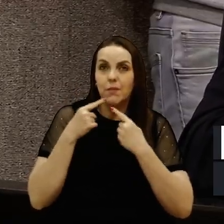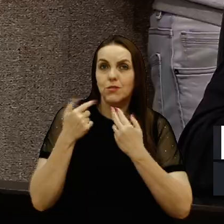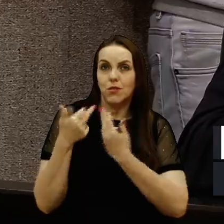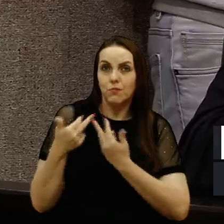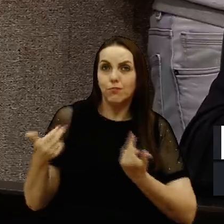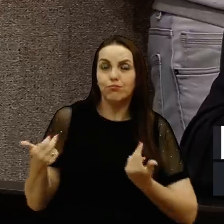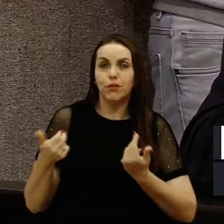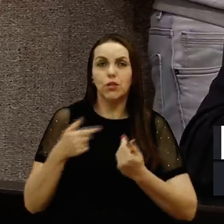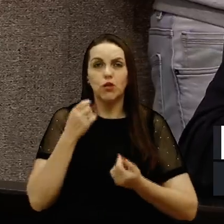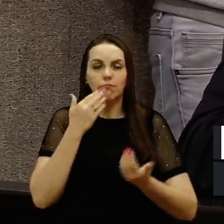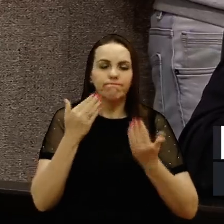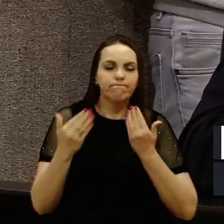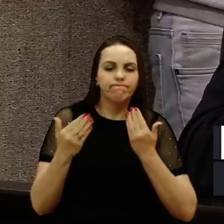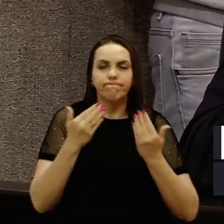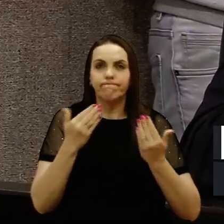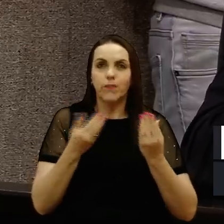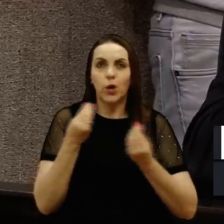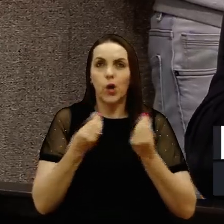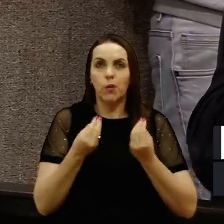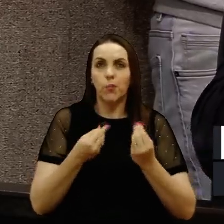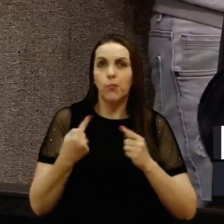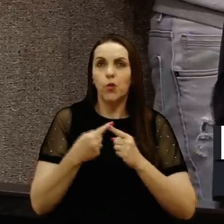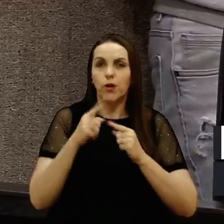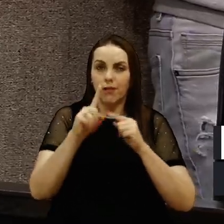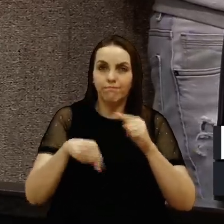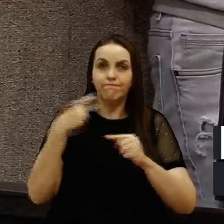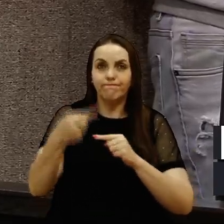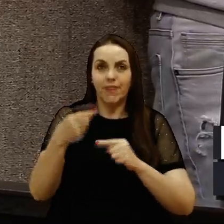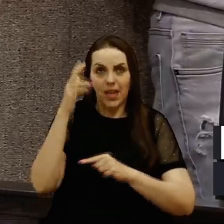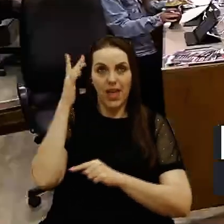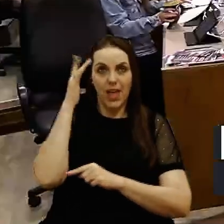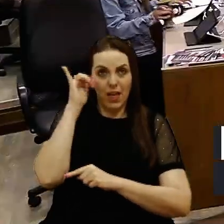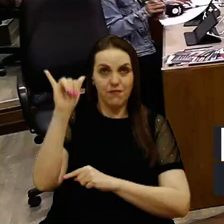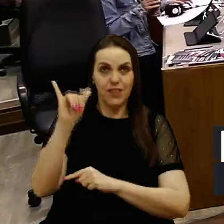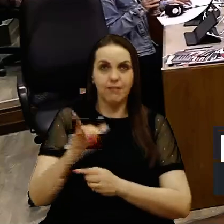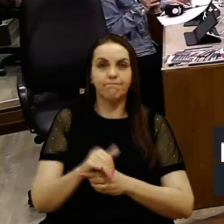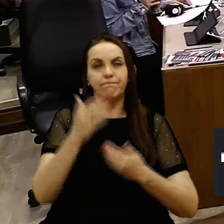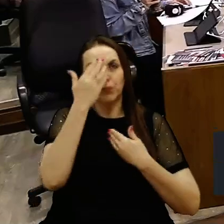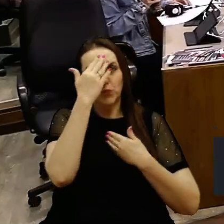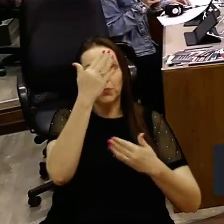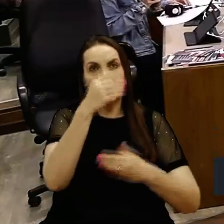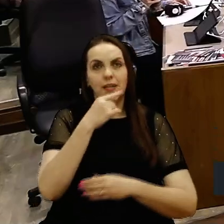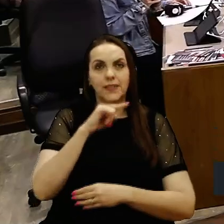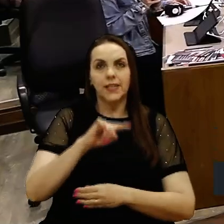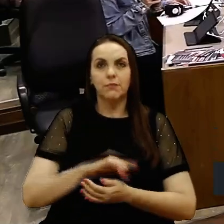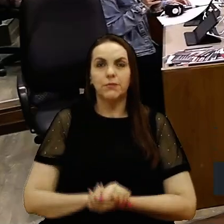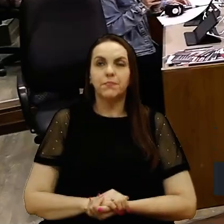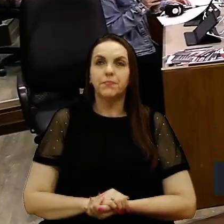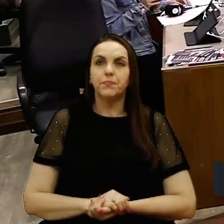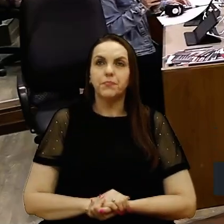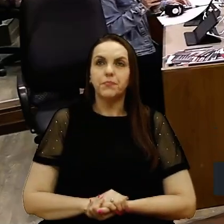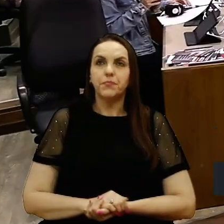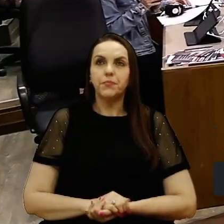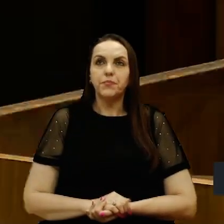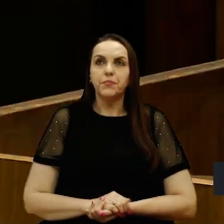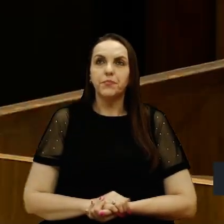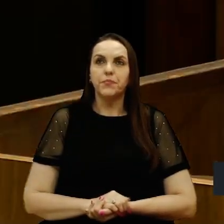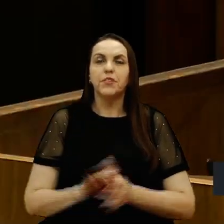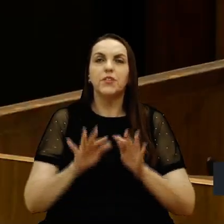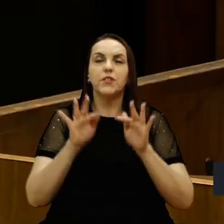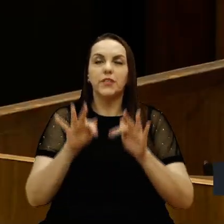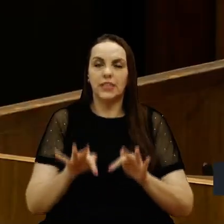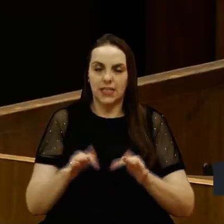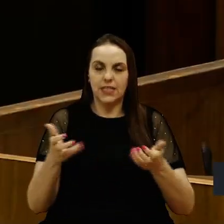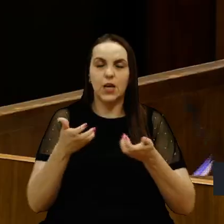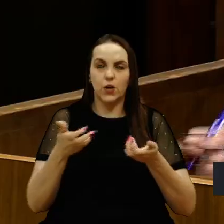ponderarmos as razões para que isso seja evitado no ano seguinte. Muito obrigado. Obrigado, Caleb. Bom, para finalizar, eu quero